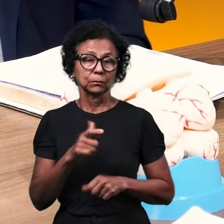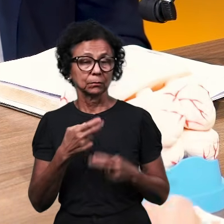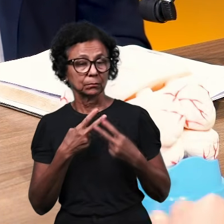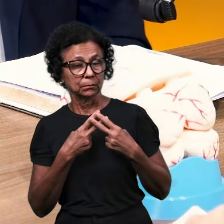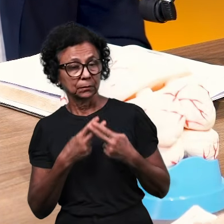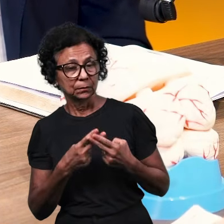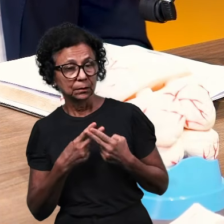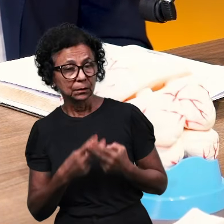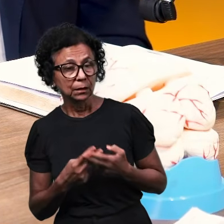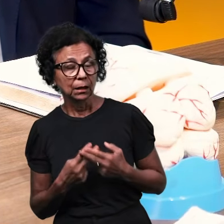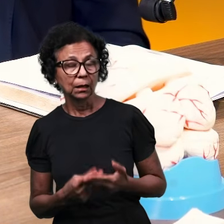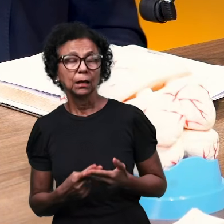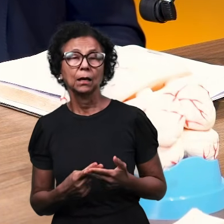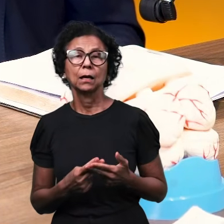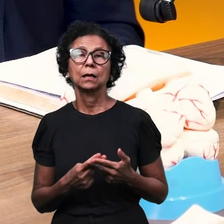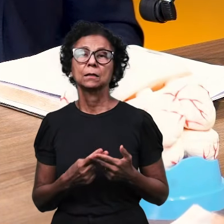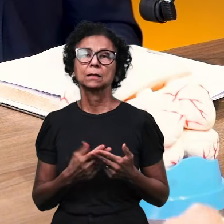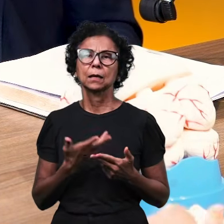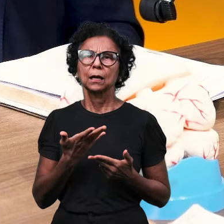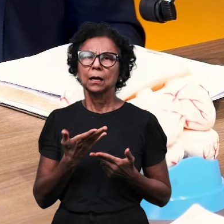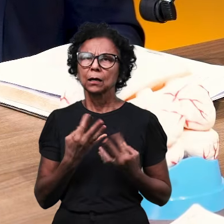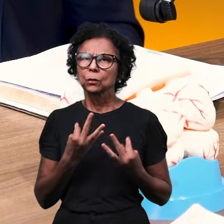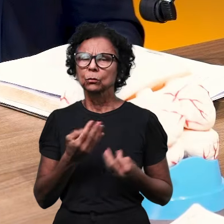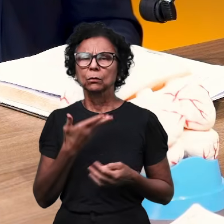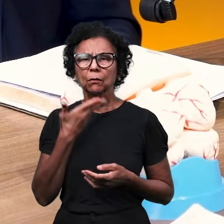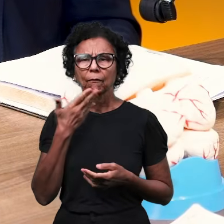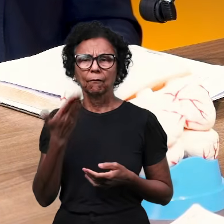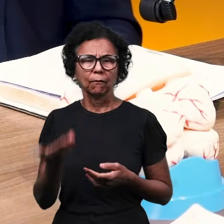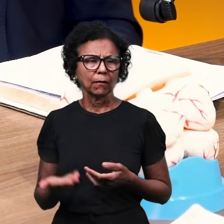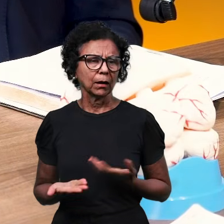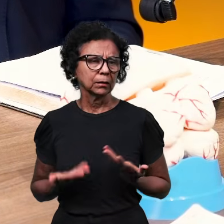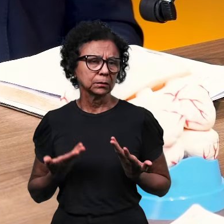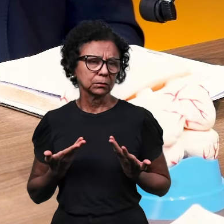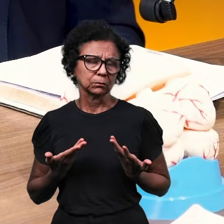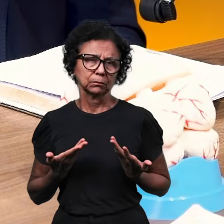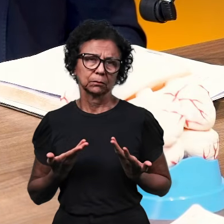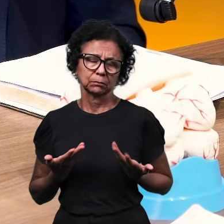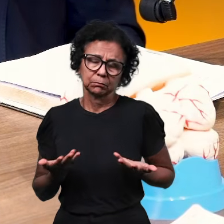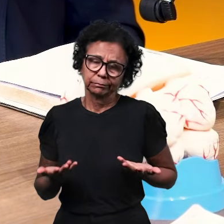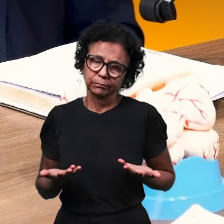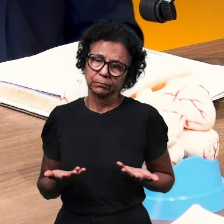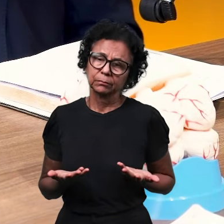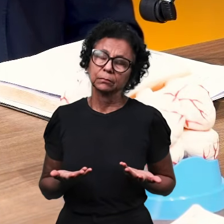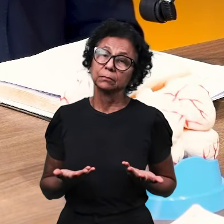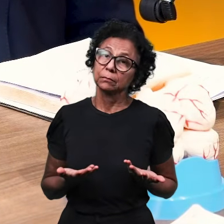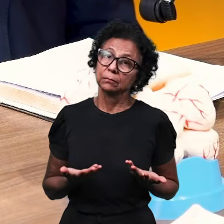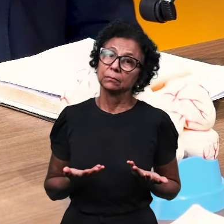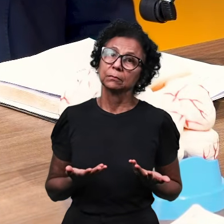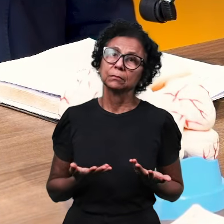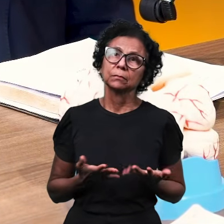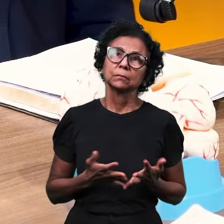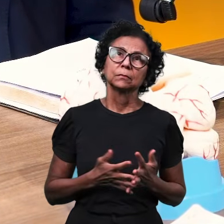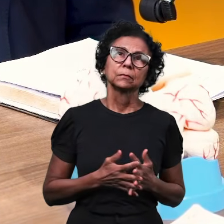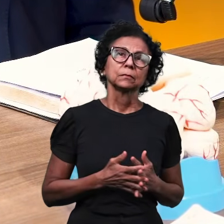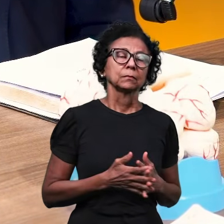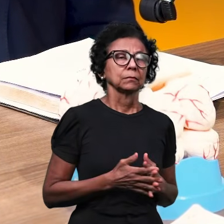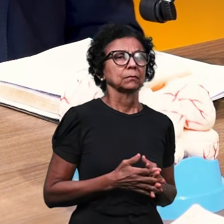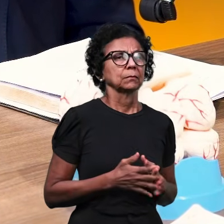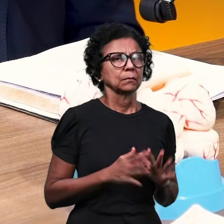coisas de uma maneira muito mais fácil e tem um preço a ser pago, né? Tem